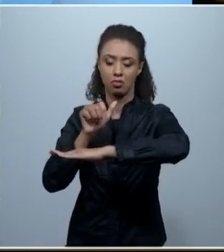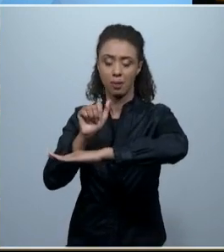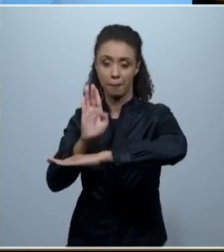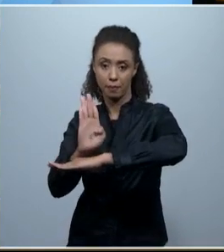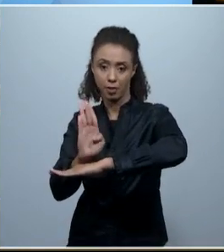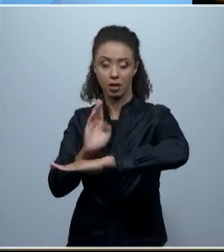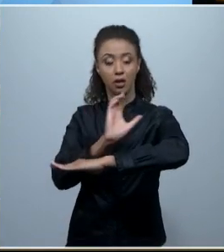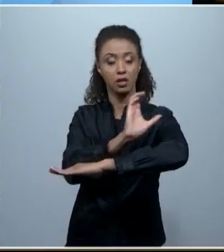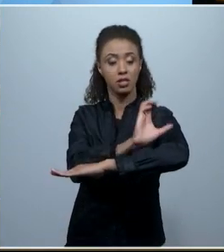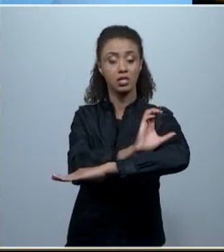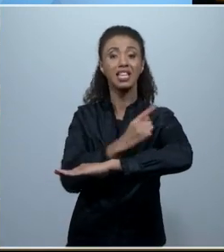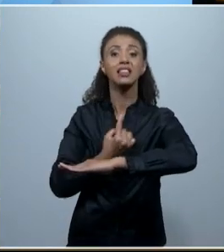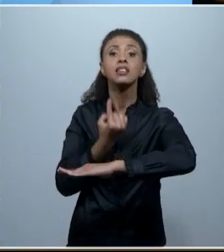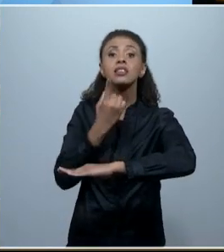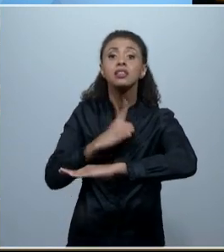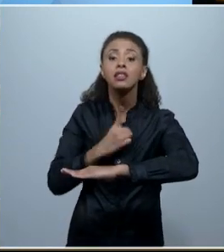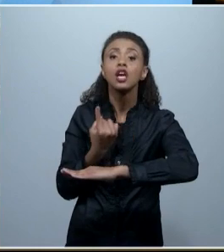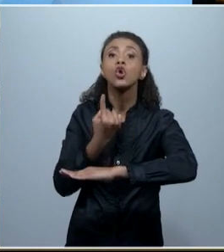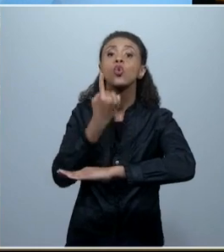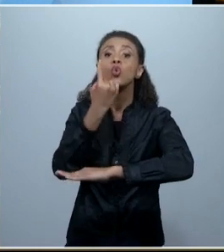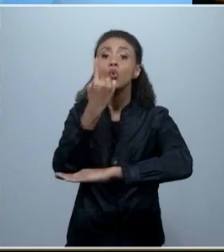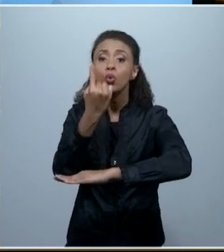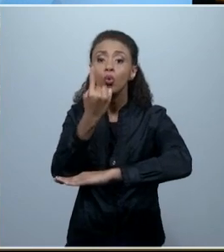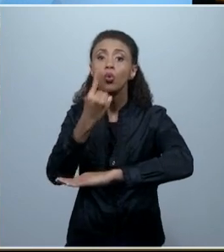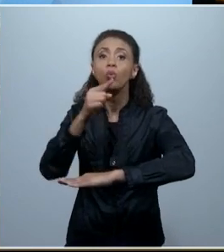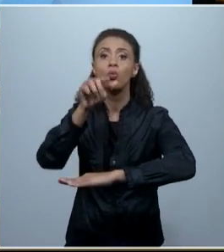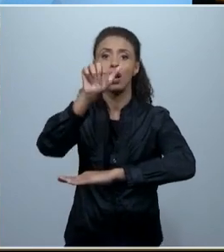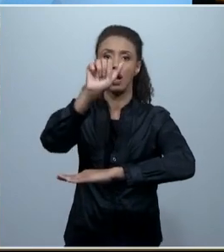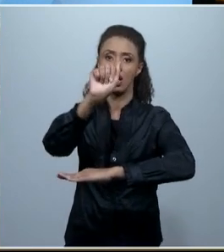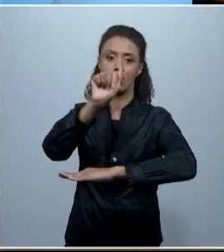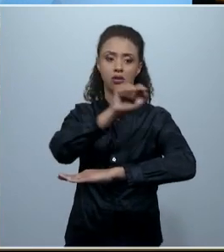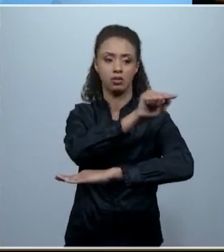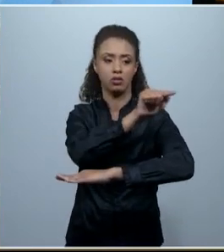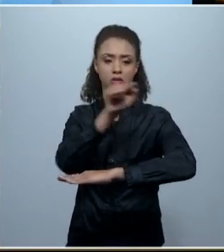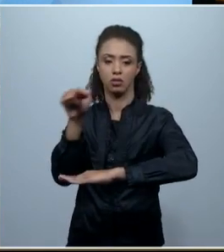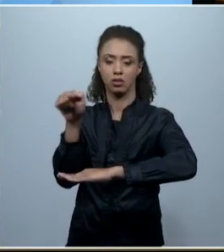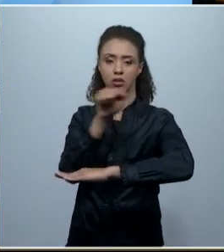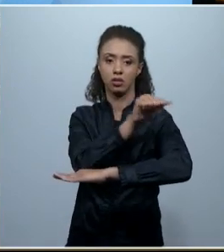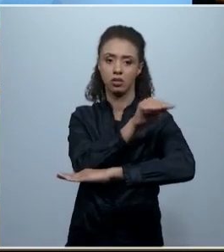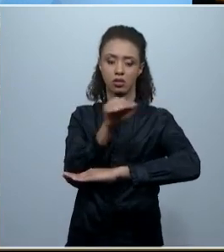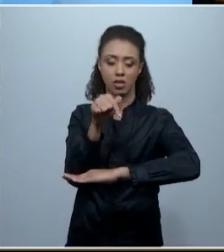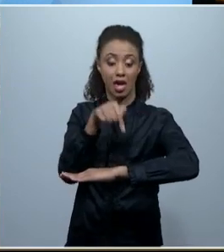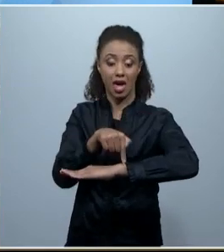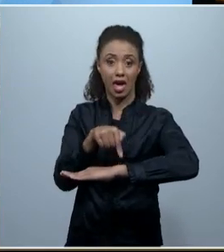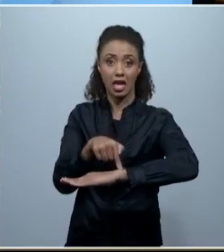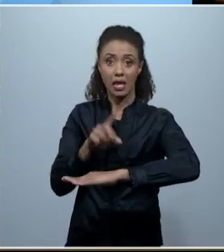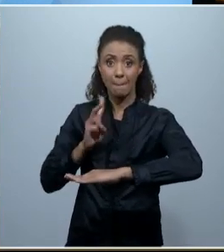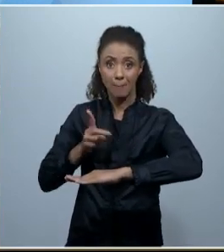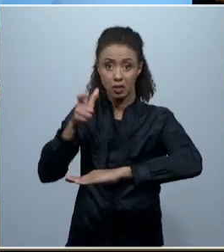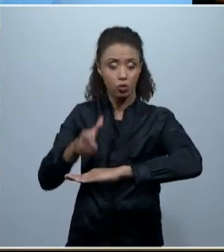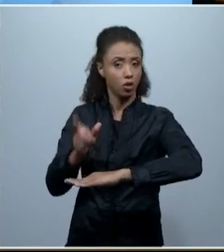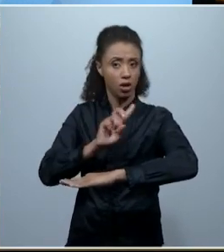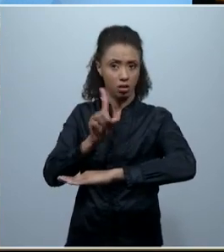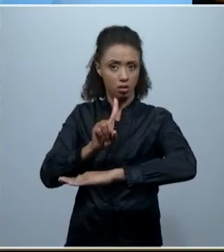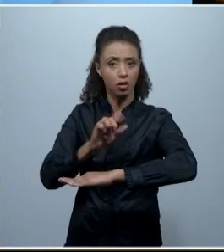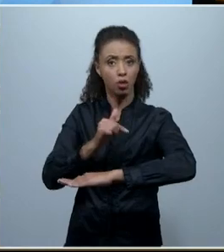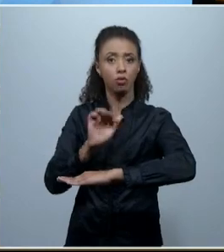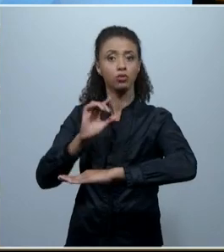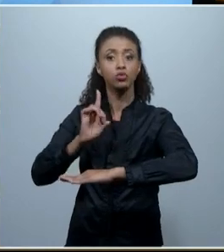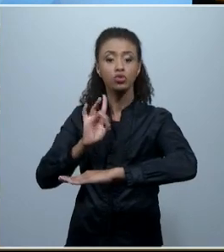a música paralela abc passando pelo ponto aqui é um ponto que não está na reta bc já o é agora